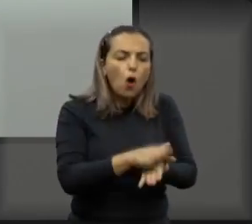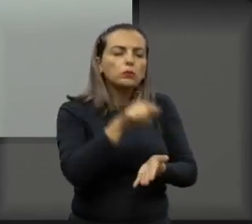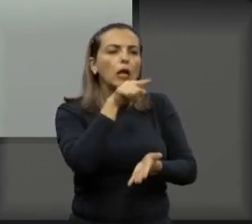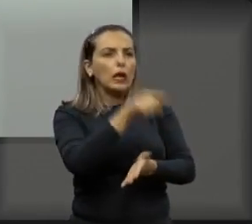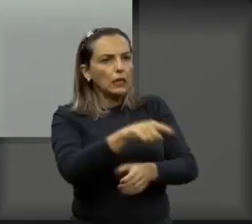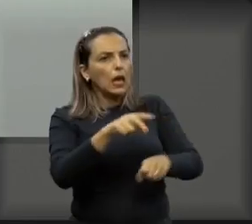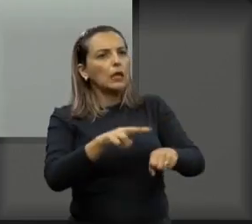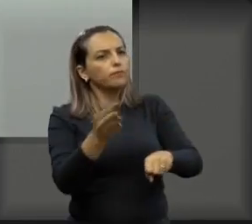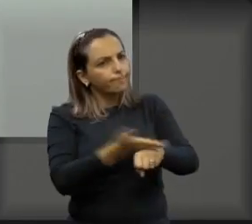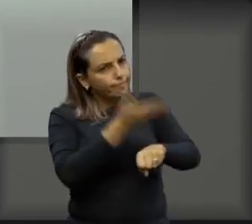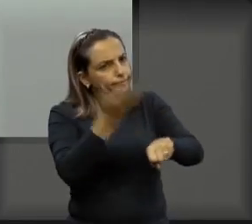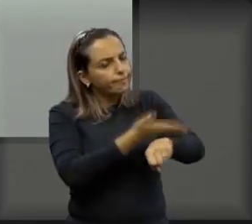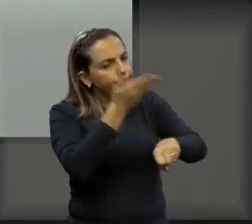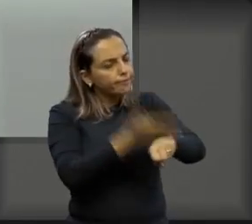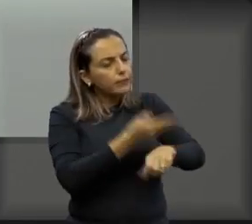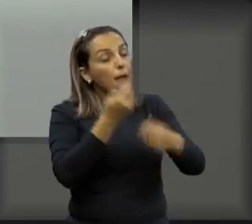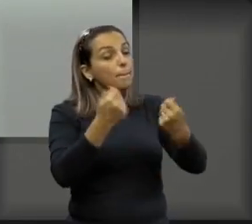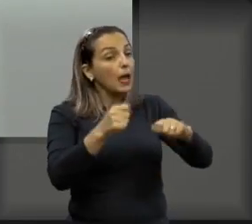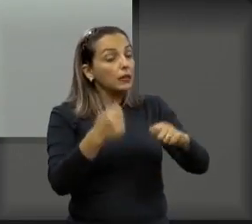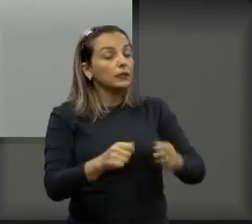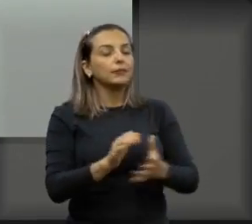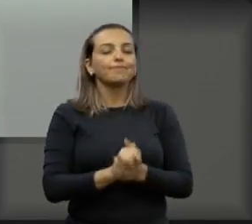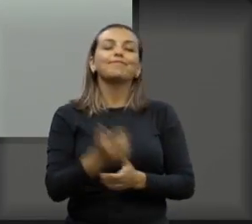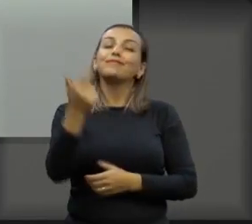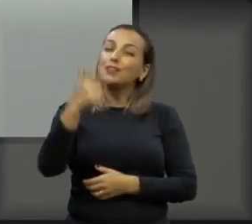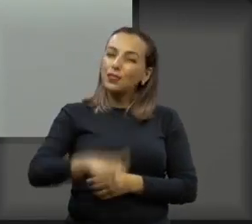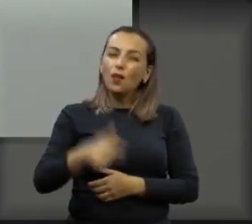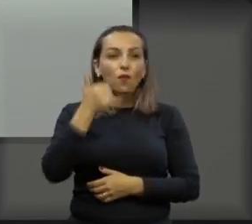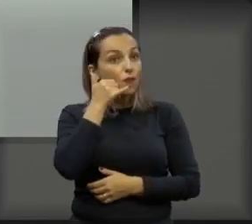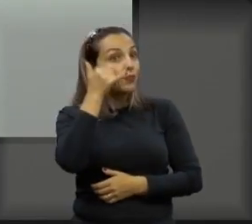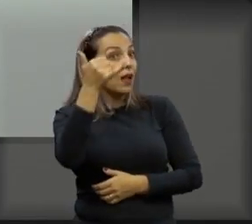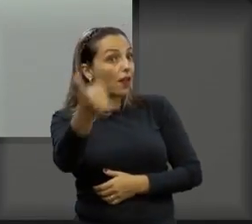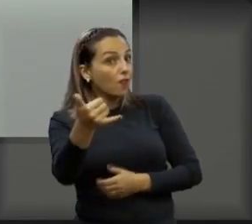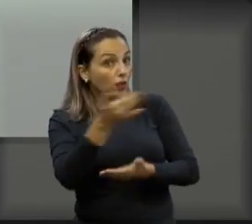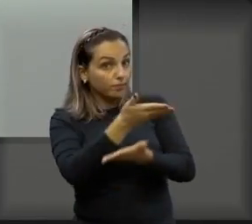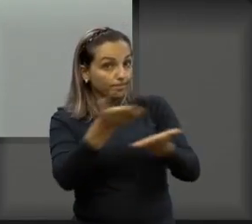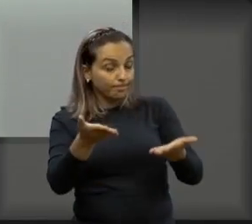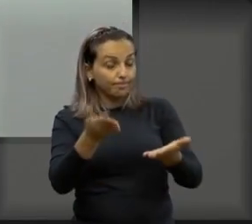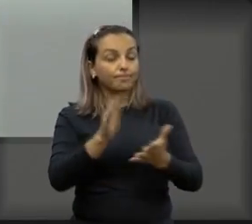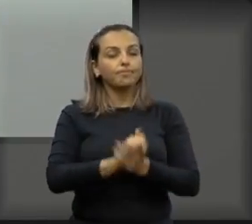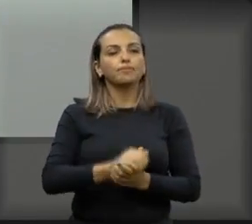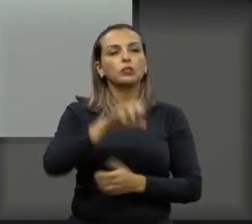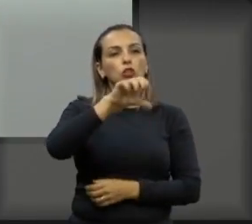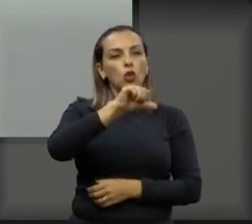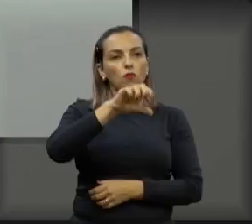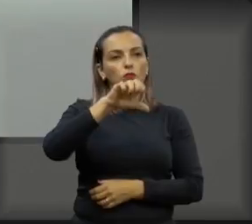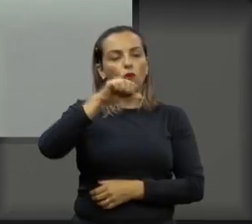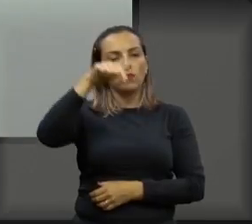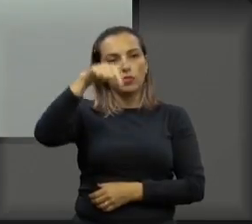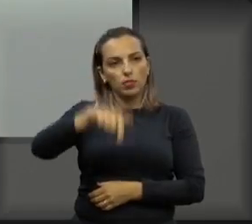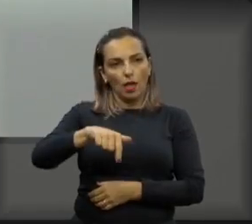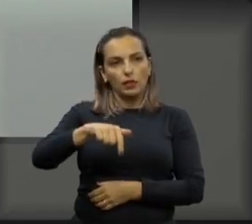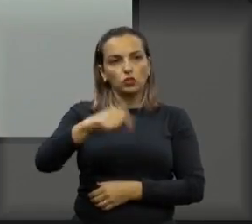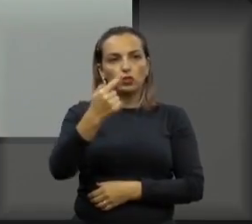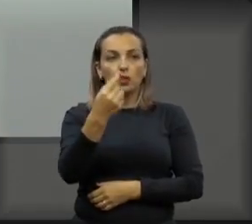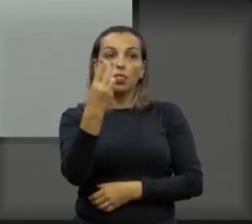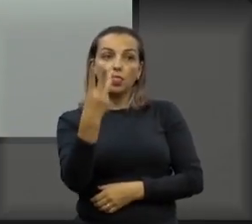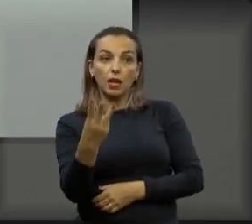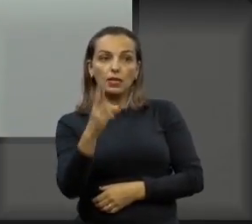dar o trato no terreno. Mais uma vez, deixo aqui o nosso telefone à disposição da população, 997-135642,